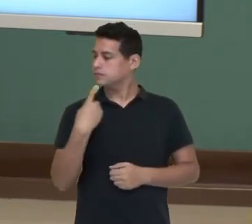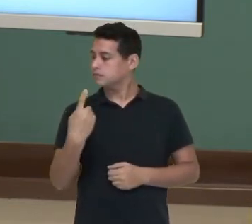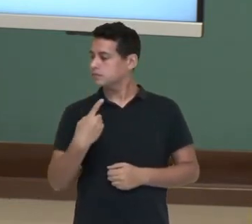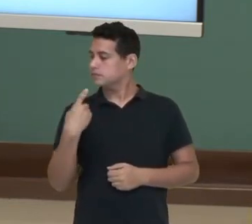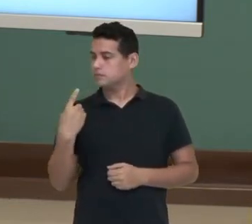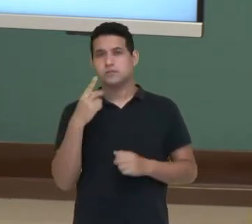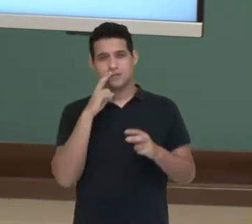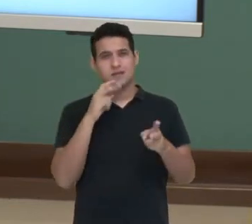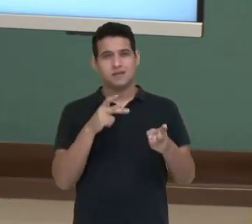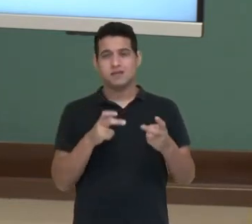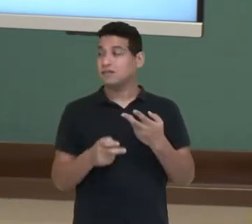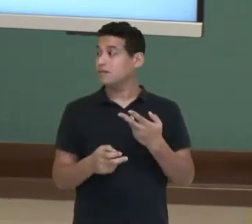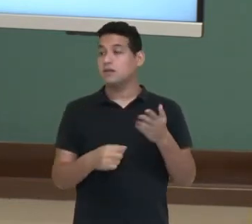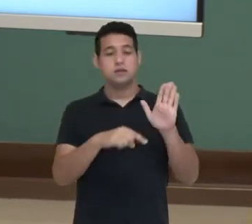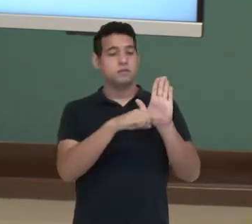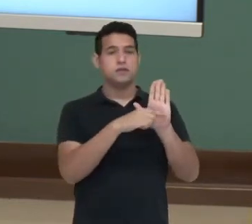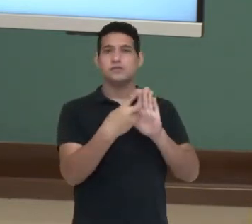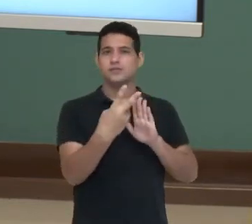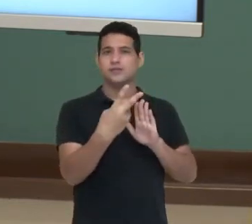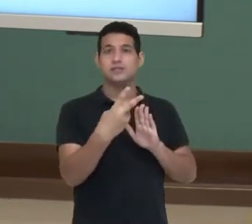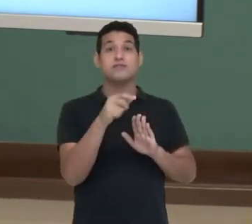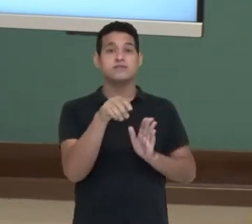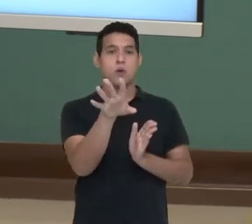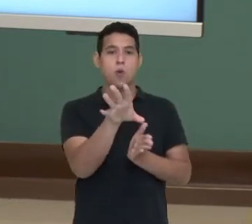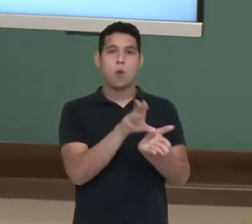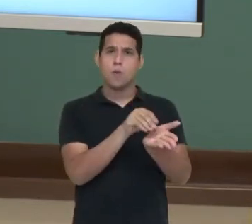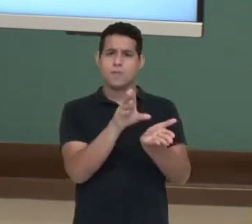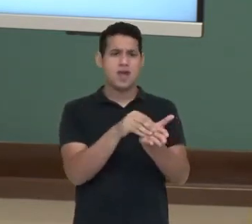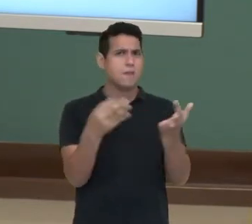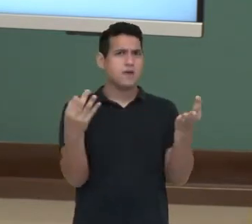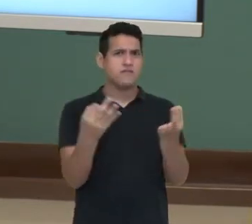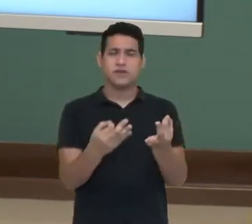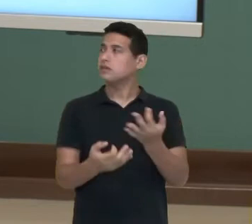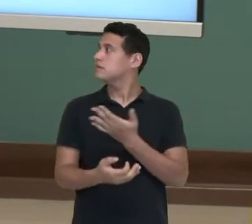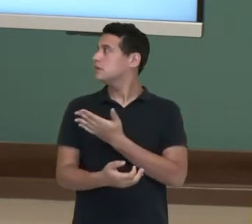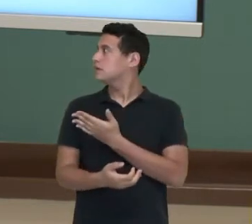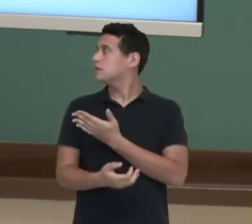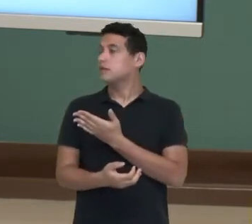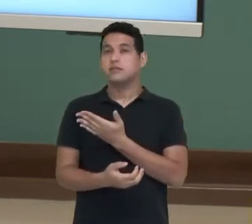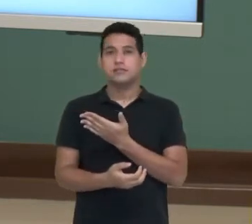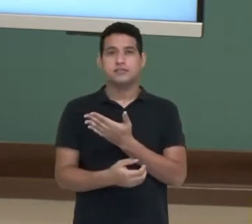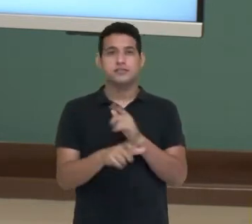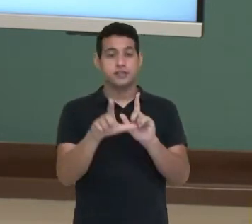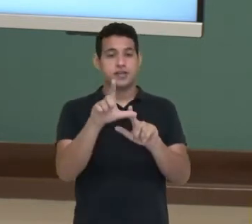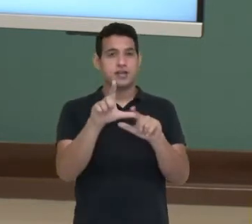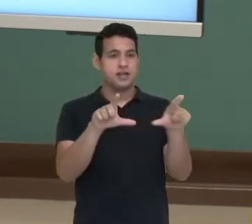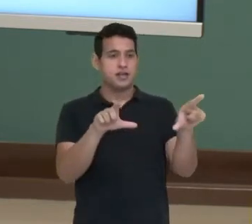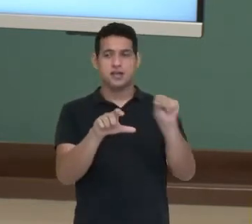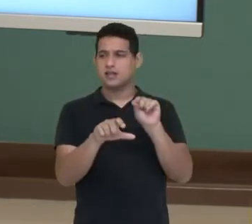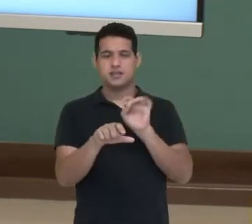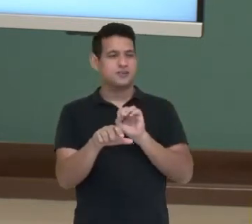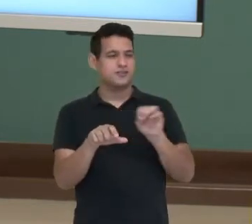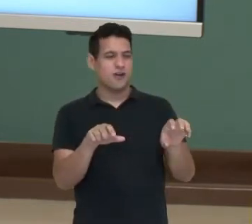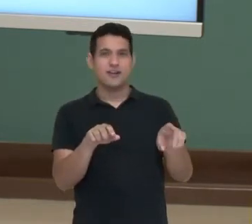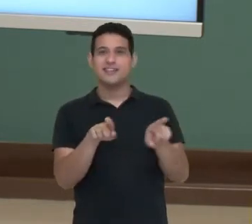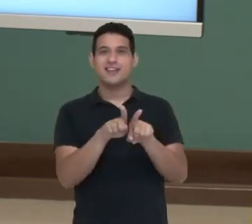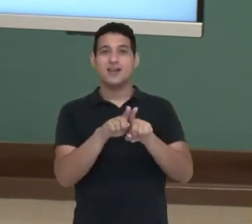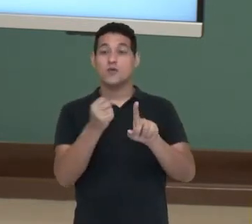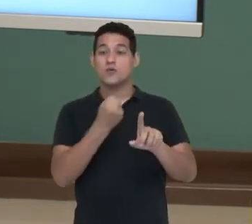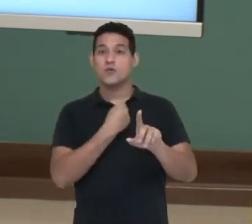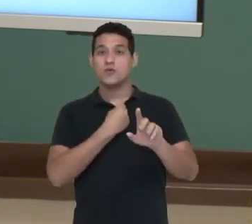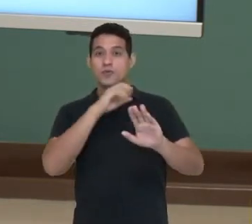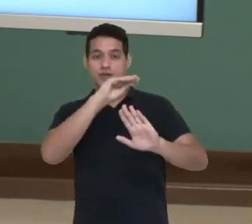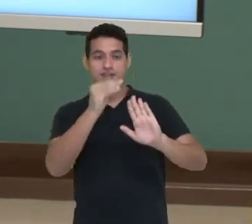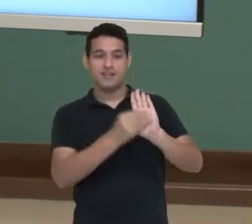primeiro. Menos 2. Então, você vai copiar exatamente essa função, tira a letrinha, joga ela fora, põe o número